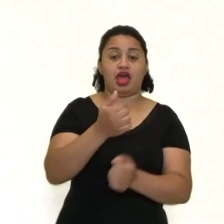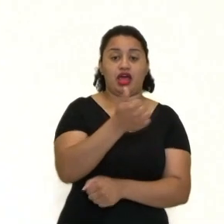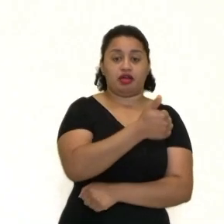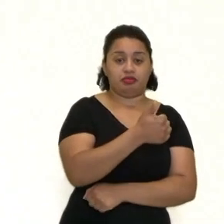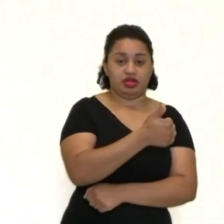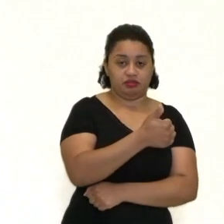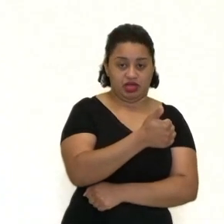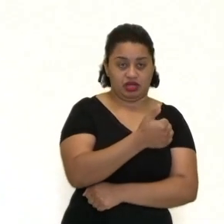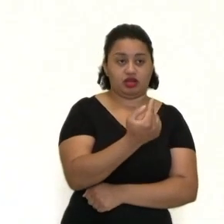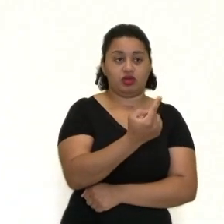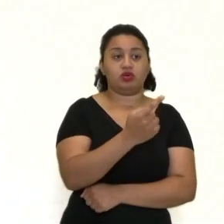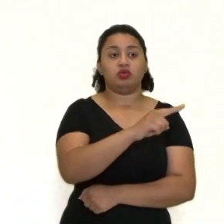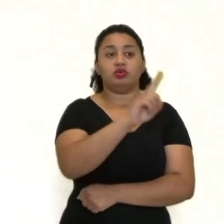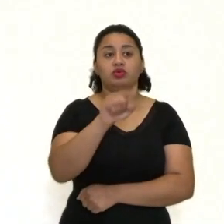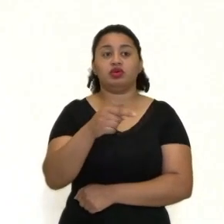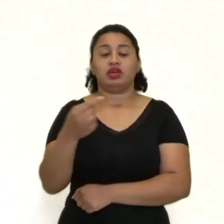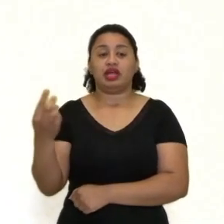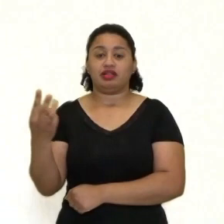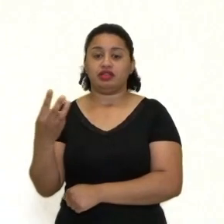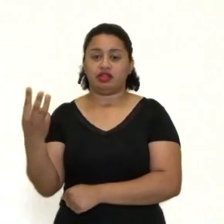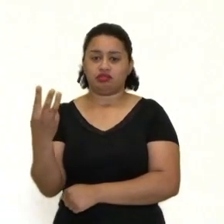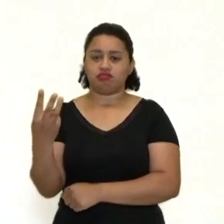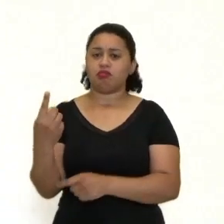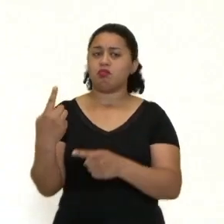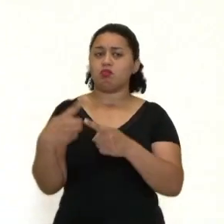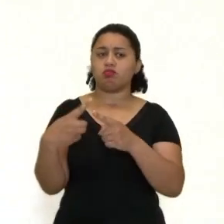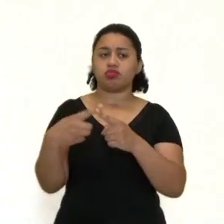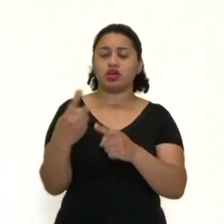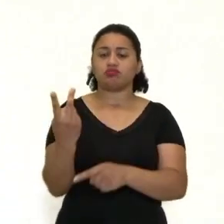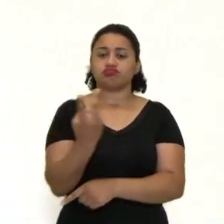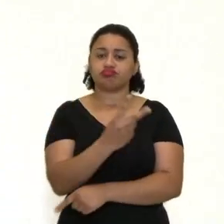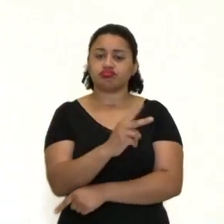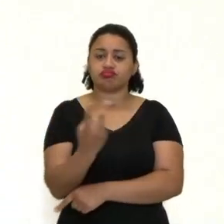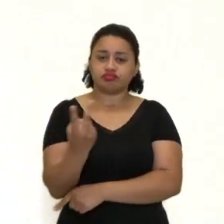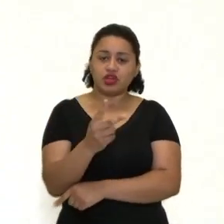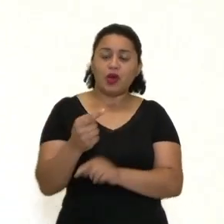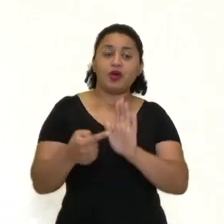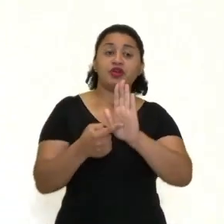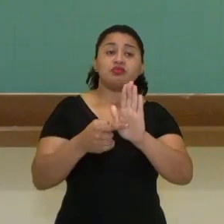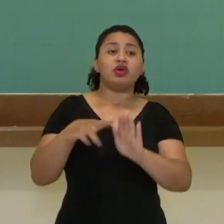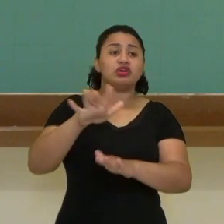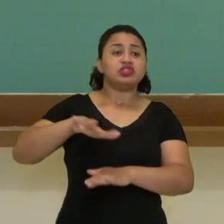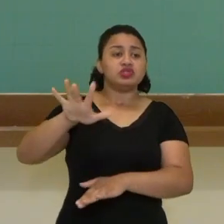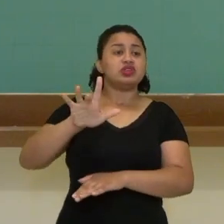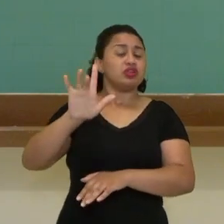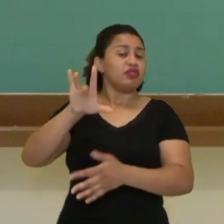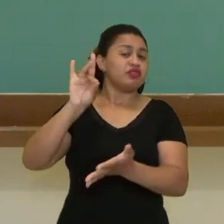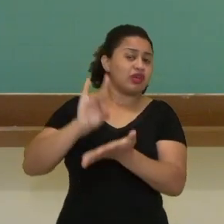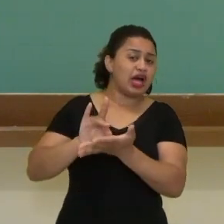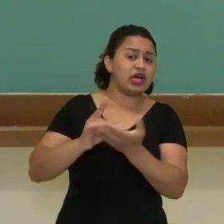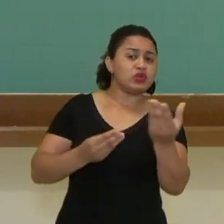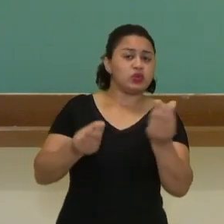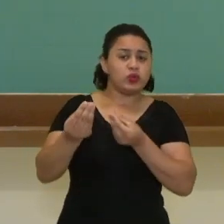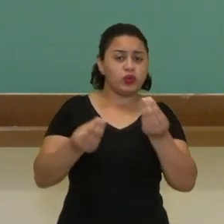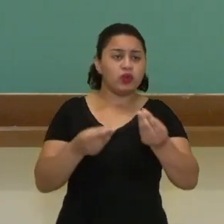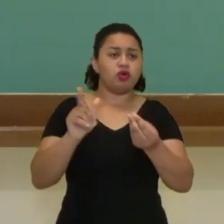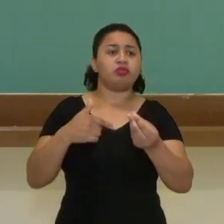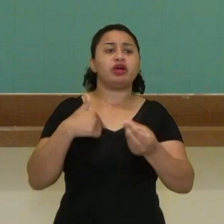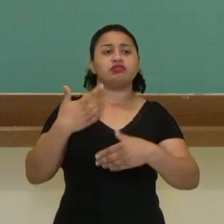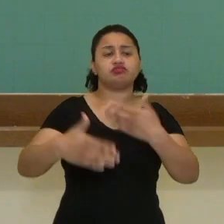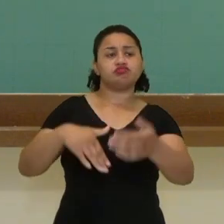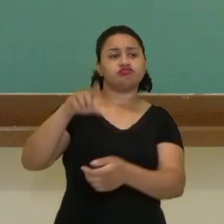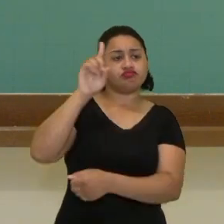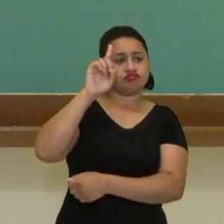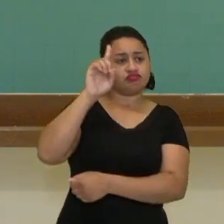primeira, a de número 1 e a de número 3. Porque ambas mostram a realidade como ela é. Então, mostra o cotidiano